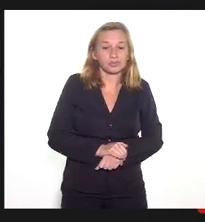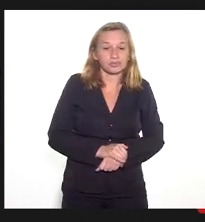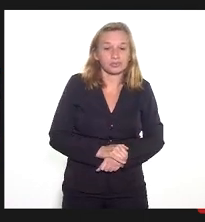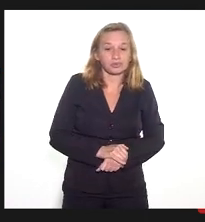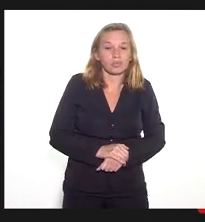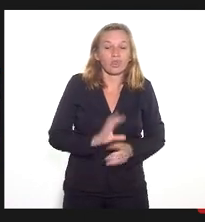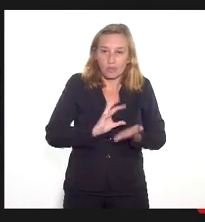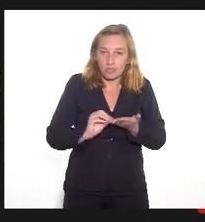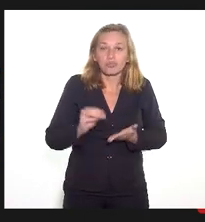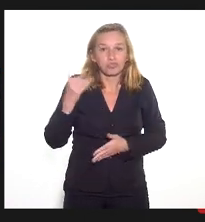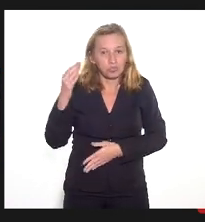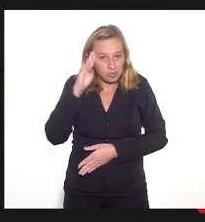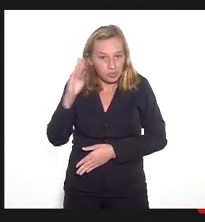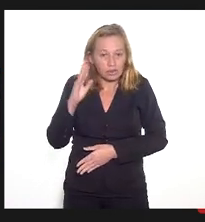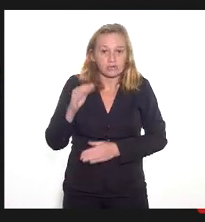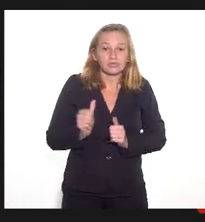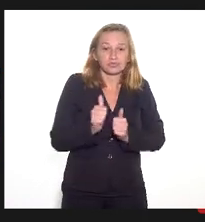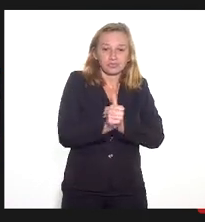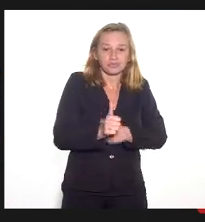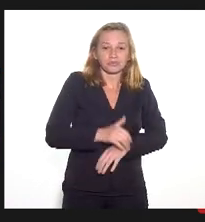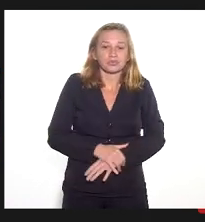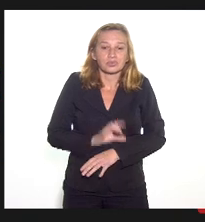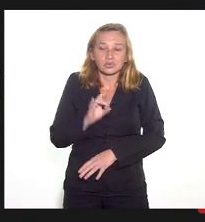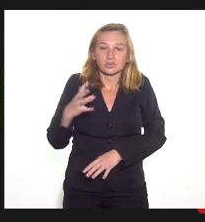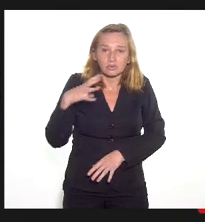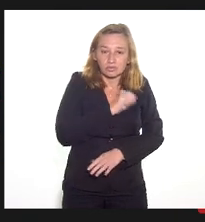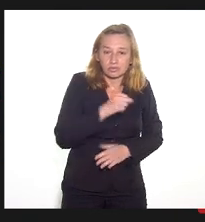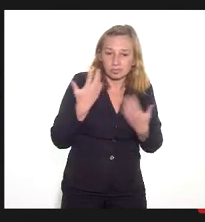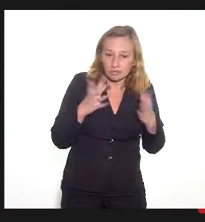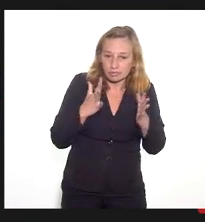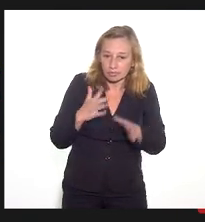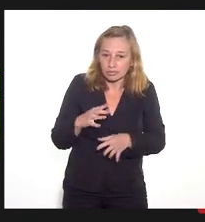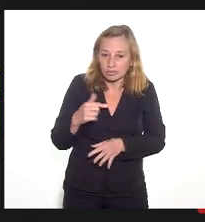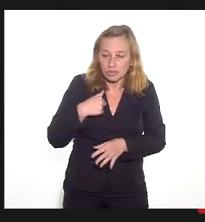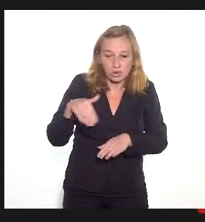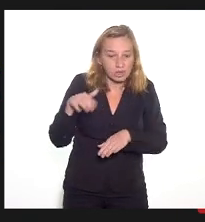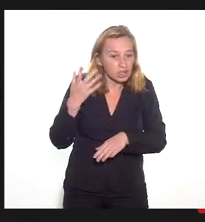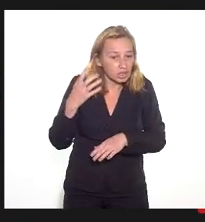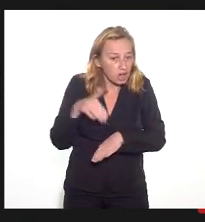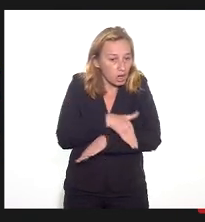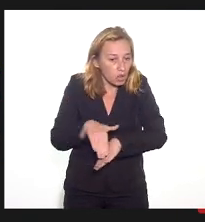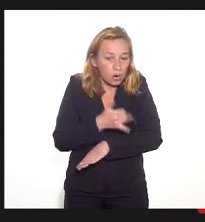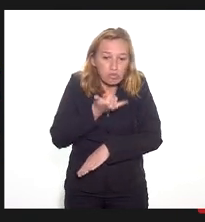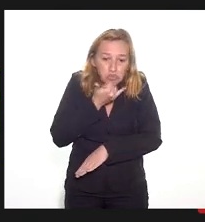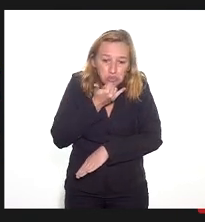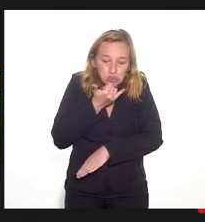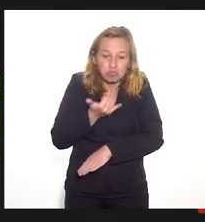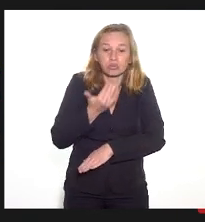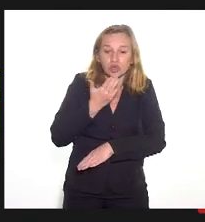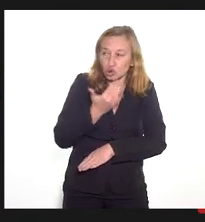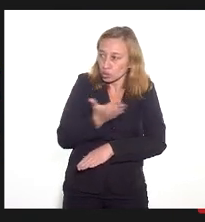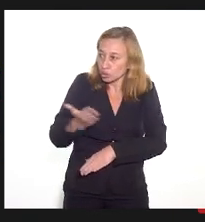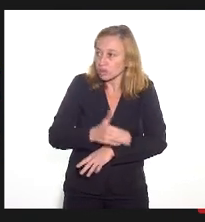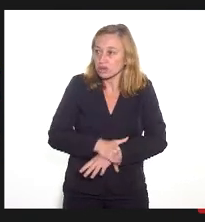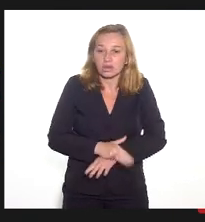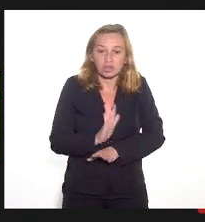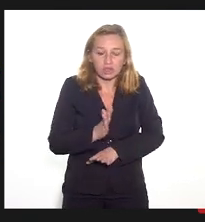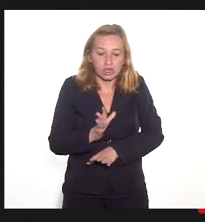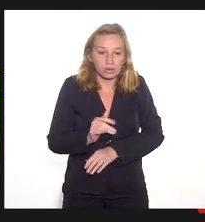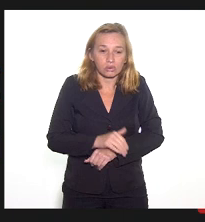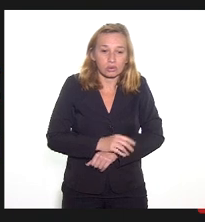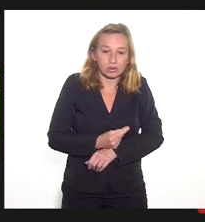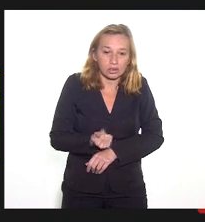uma pauta essencial também para essa frente. Só fazer uma rápida saudação mesmo, que eu estou aqui na rua com barulho, pedir desculpa, claro, a todos vocês, mas que já estou